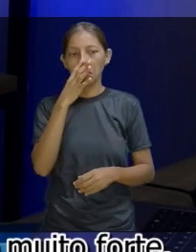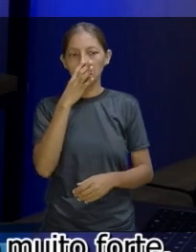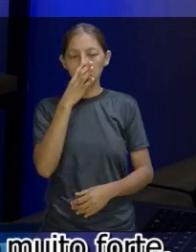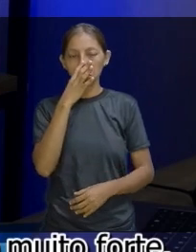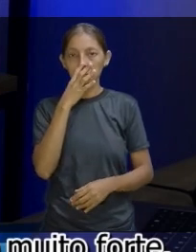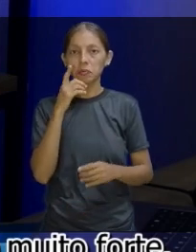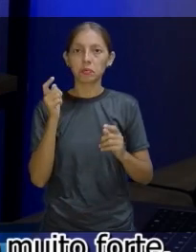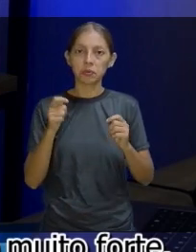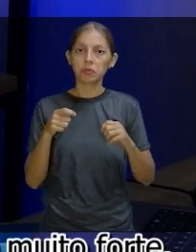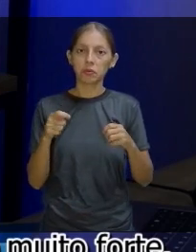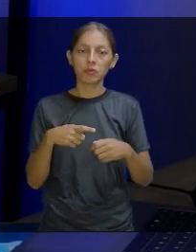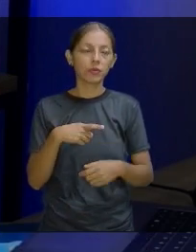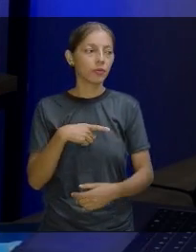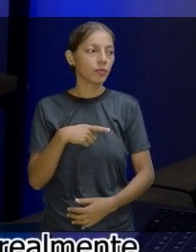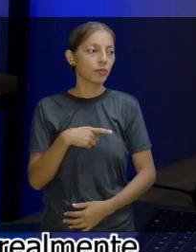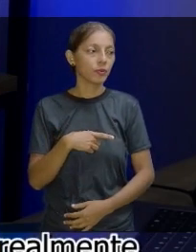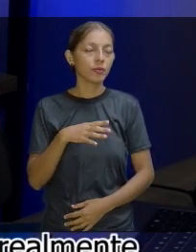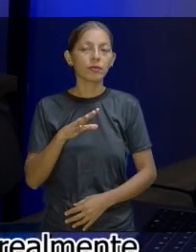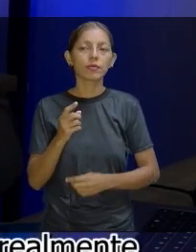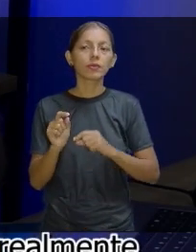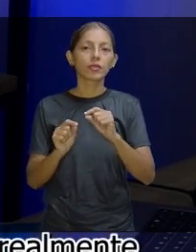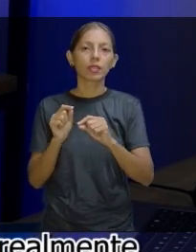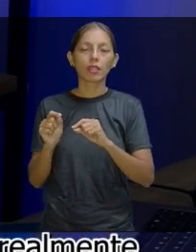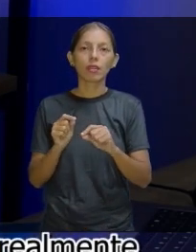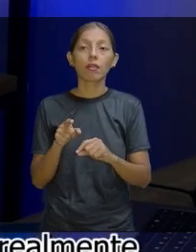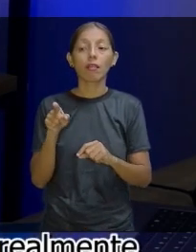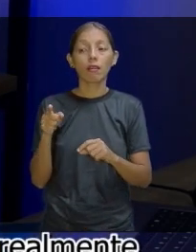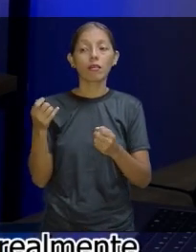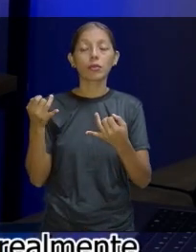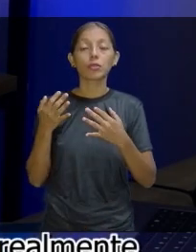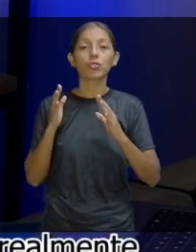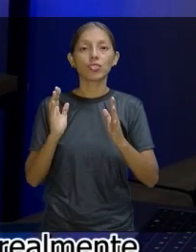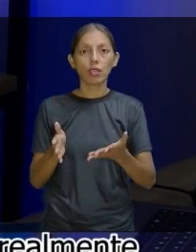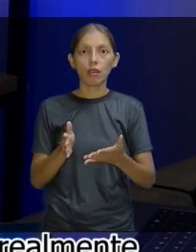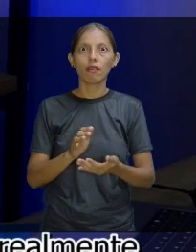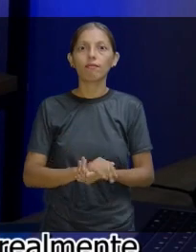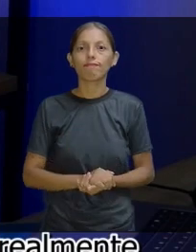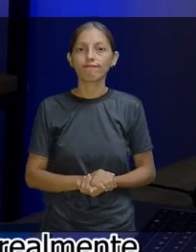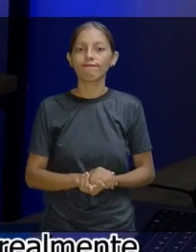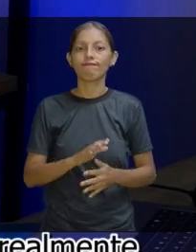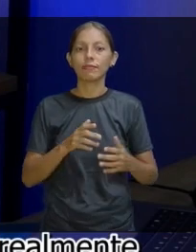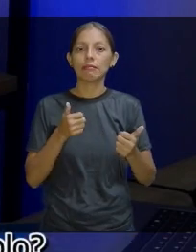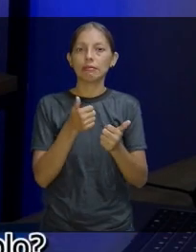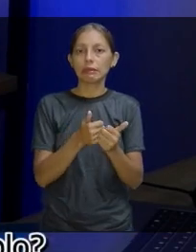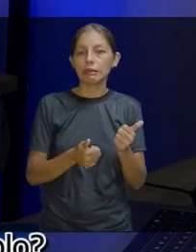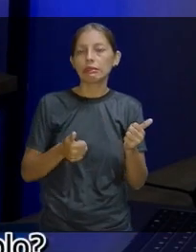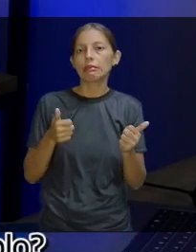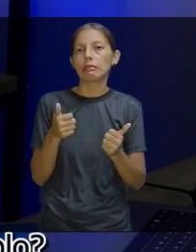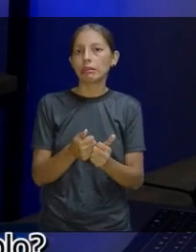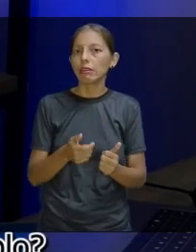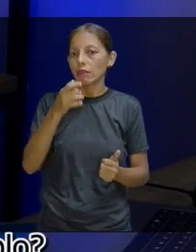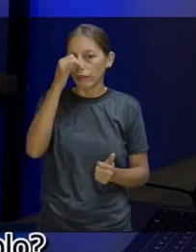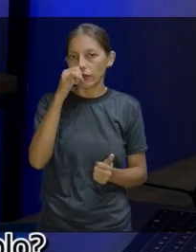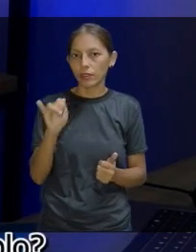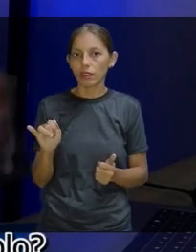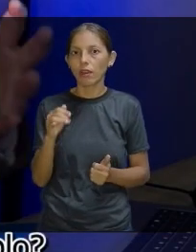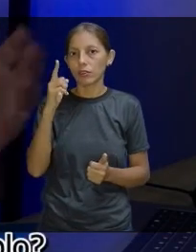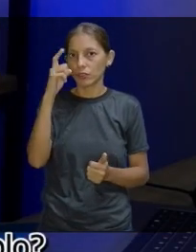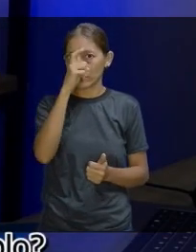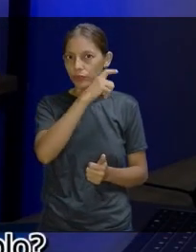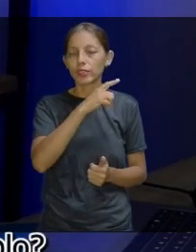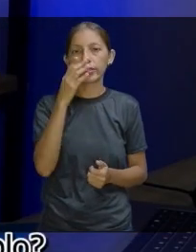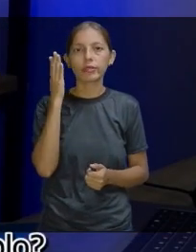disse realmente é um desafio muito forte de tentar tomar uma providência imediata, ágil, quando realmente esse estrago for feito